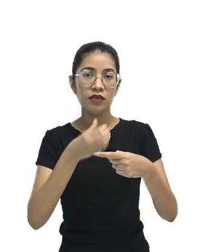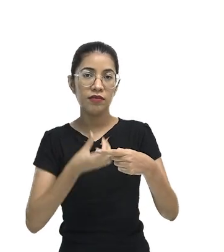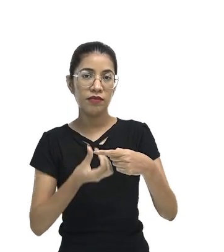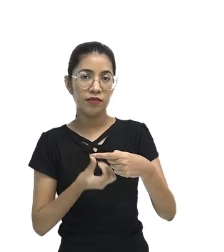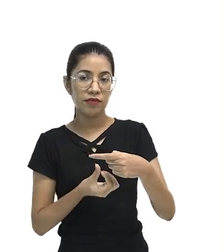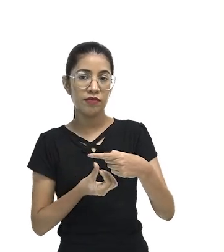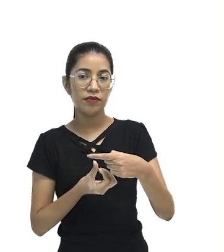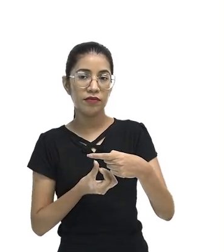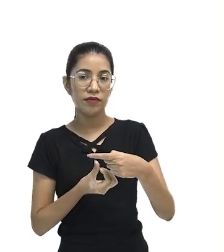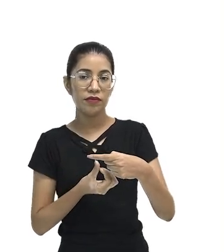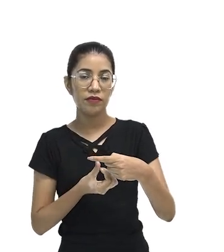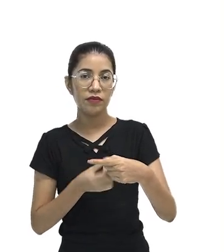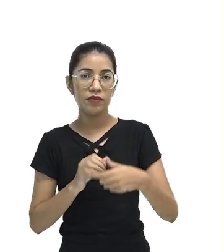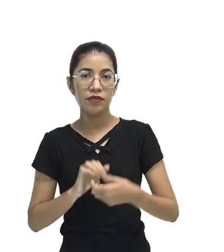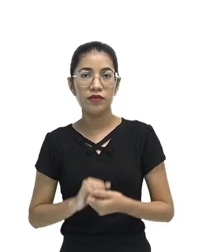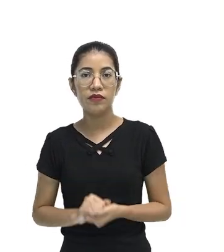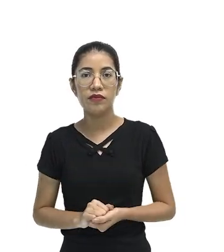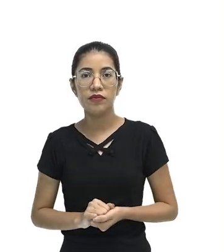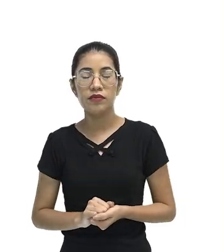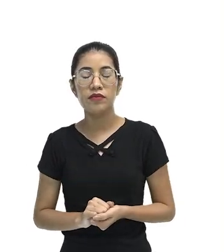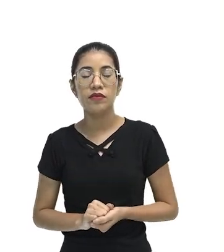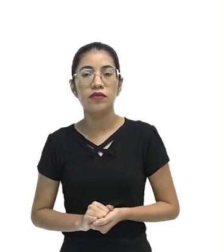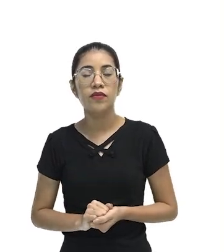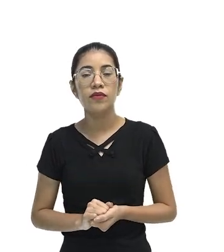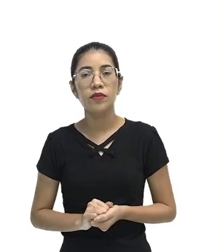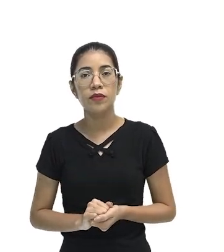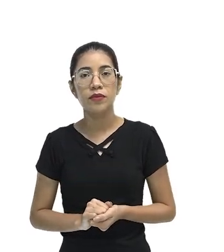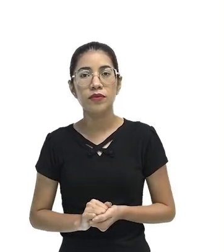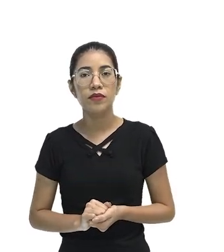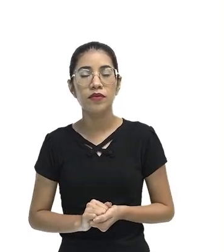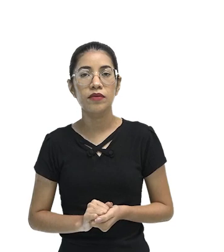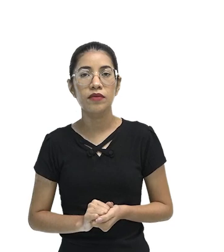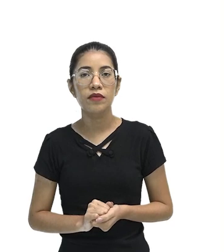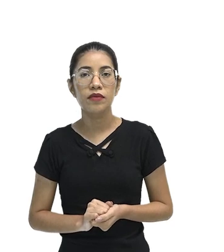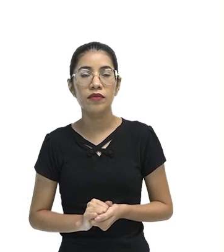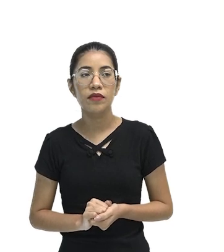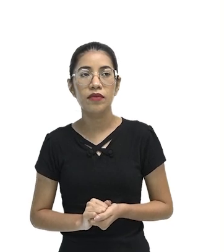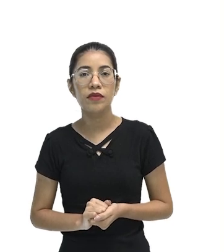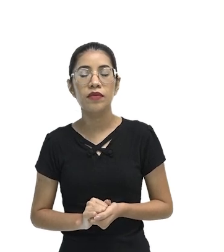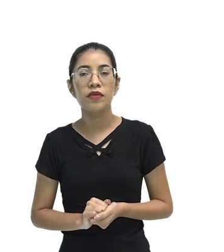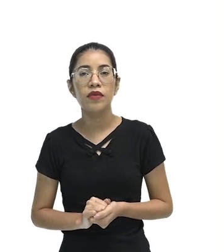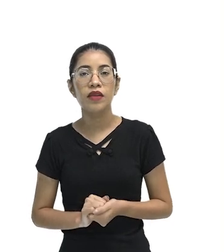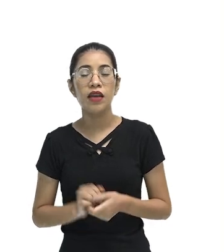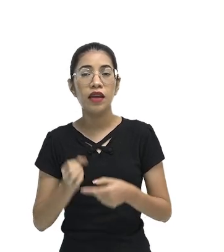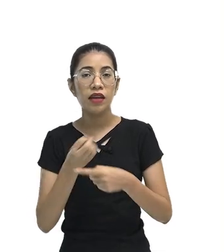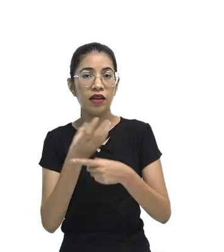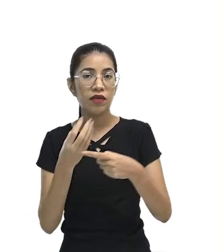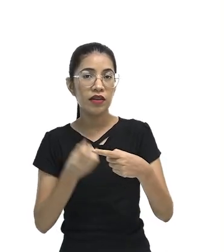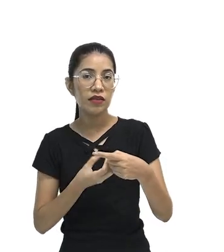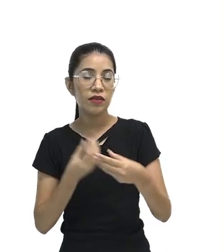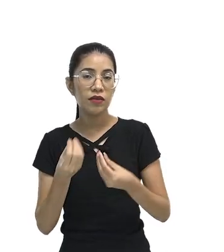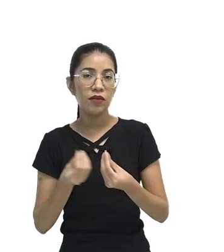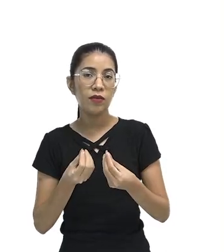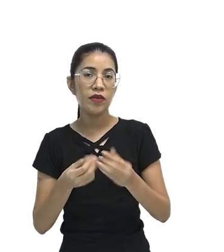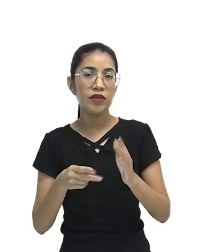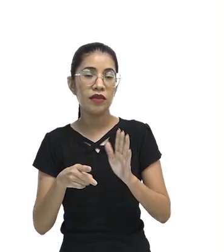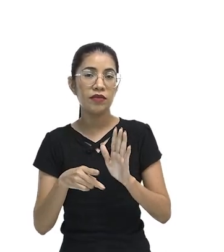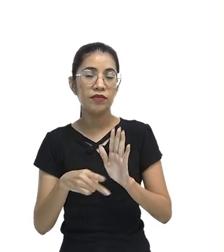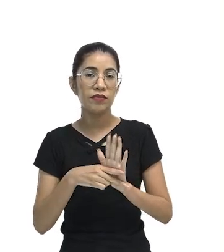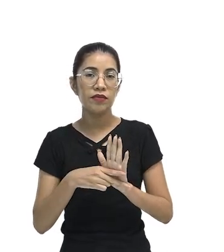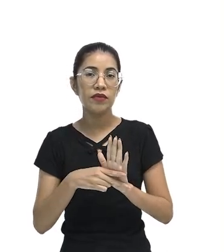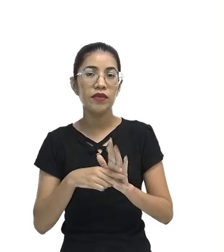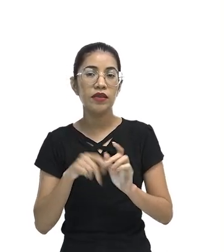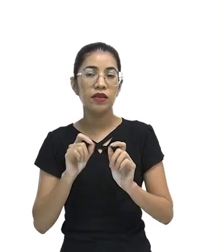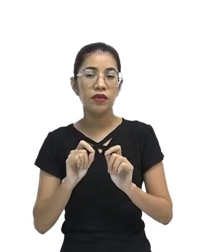é esta fração aqui, que eu estou destacando agora, e você vai igualar essa fração justamente à